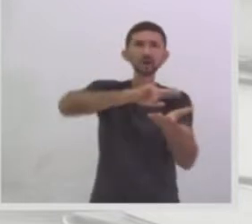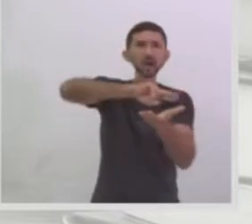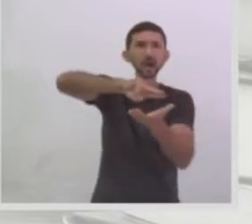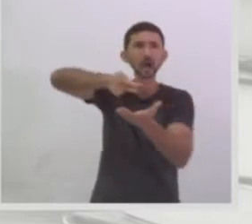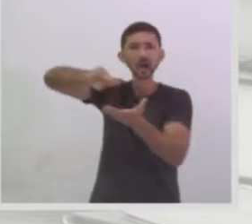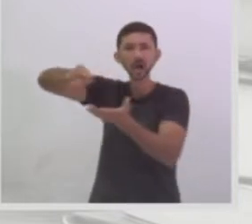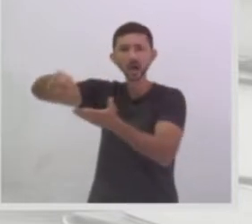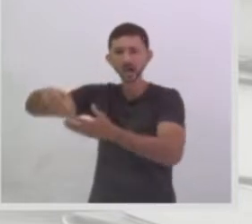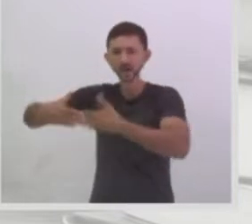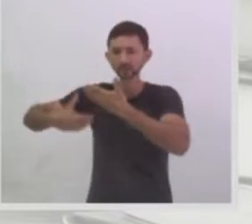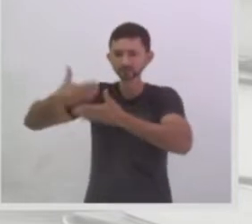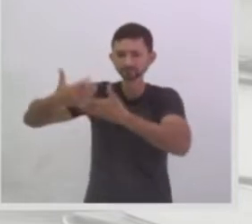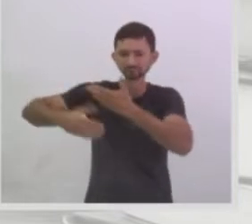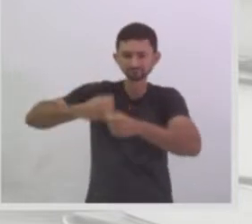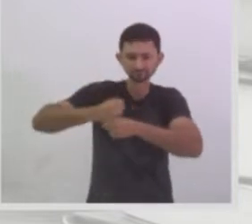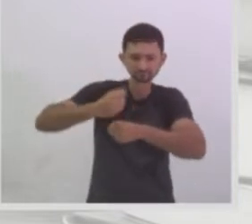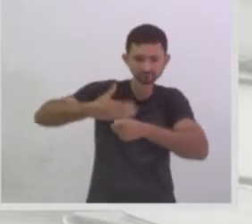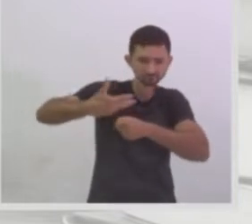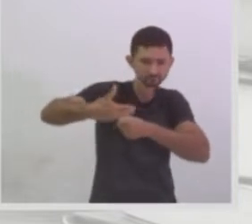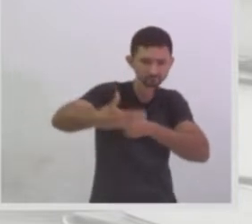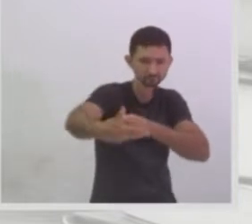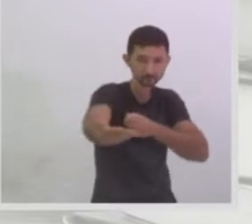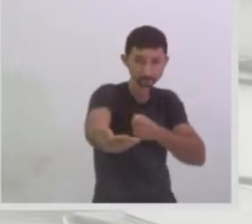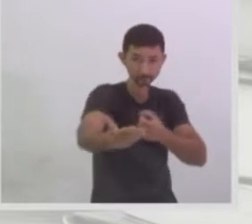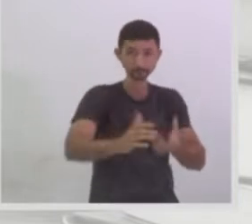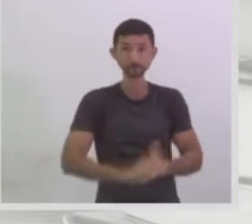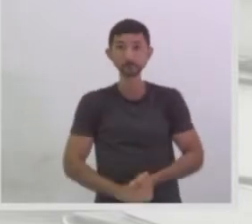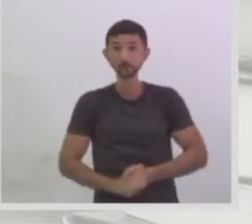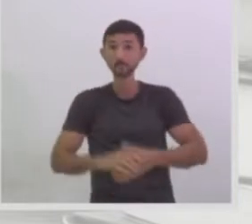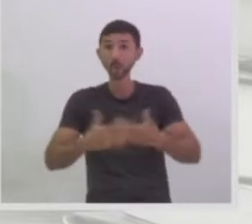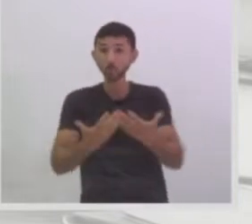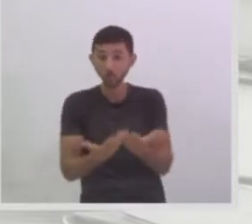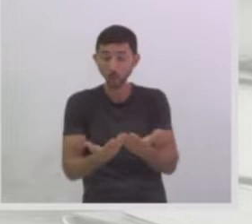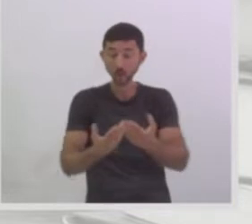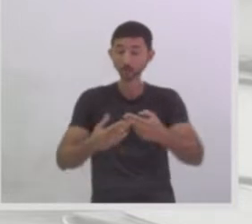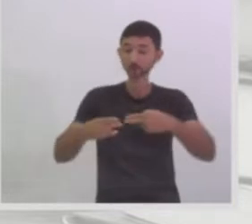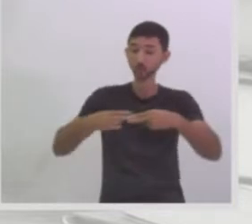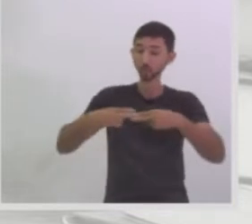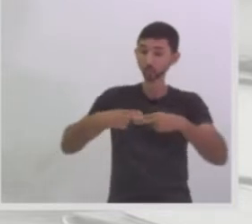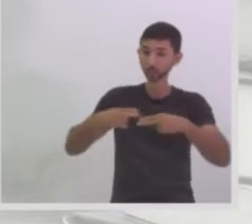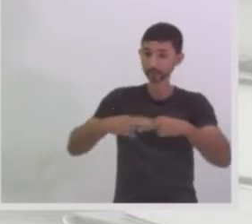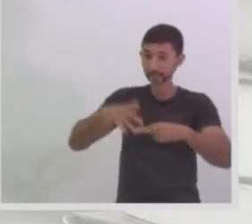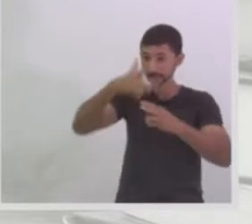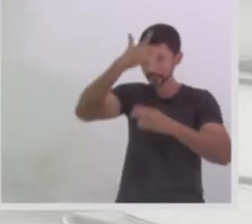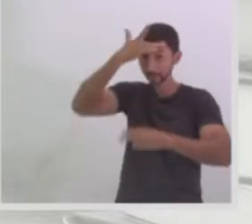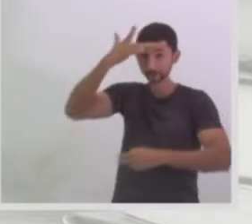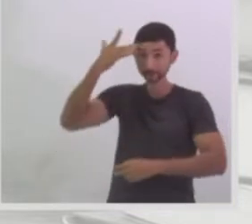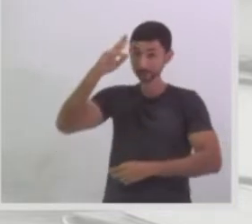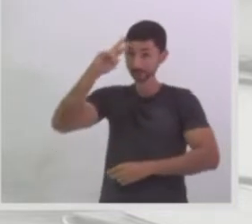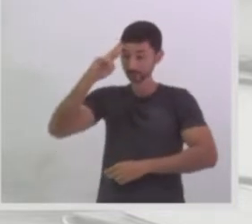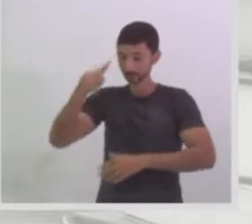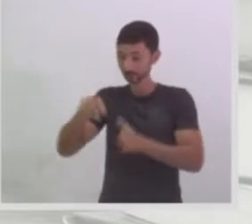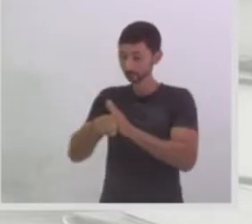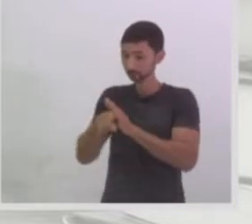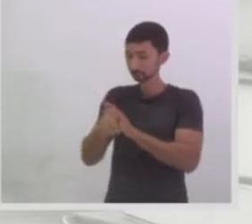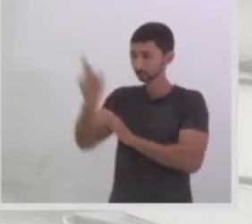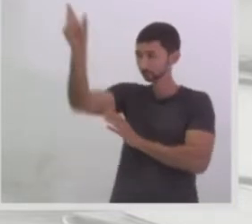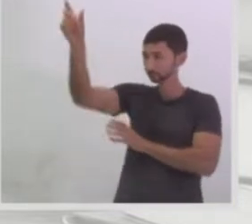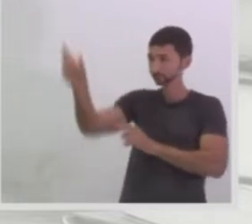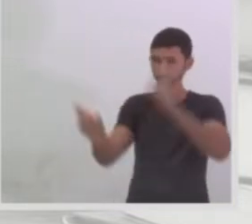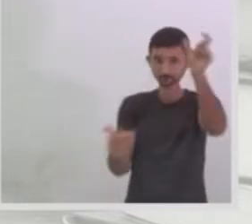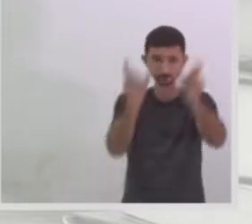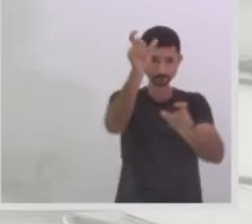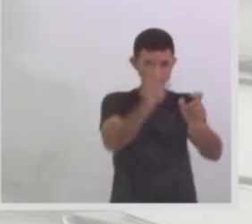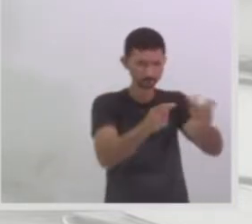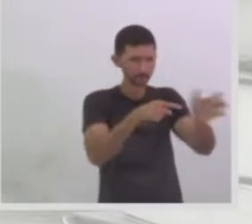durar muitos e muitos anos. Quando são utilizadas pelo historiador em suas pesquisas, essas marcas